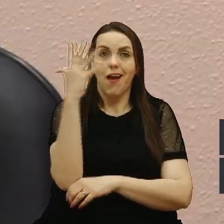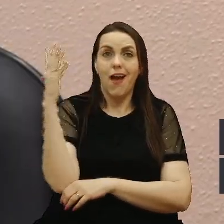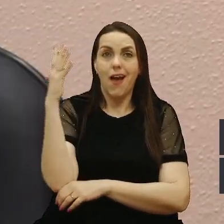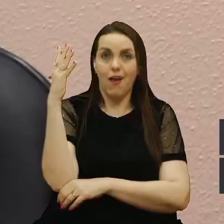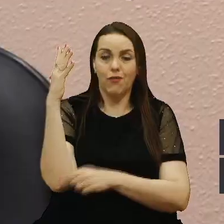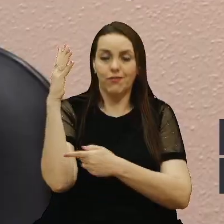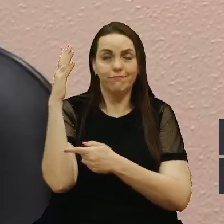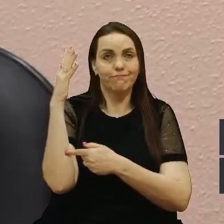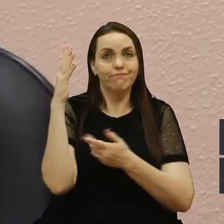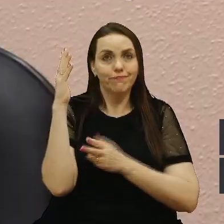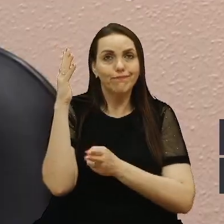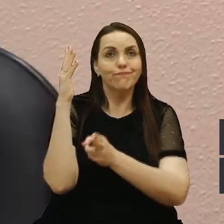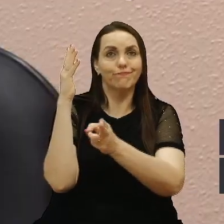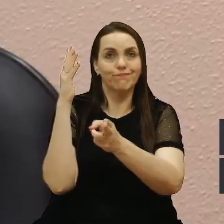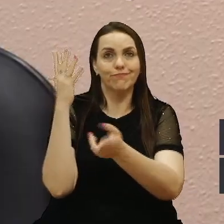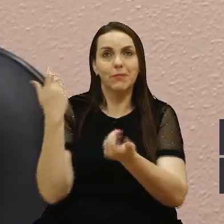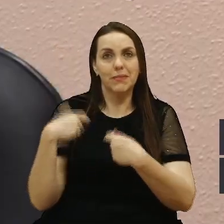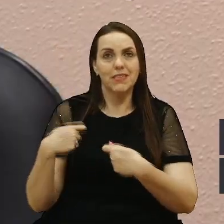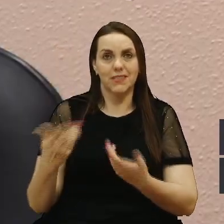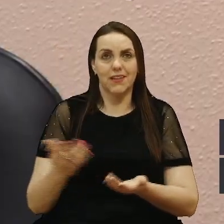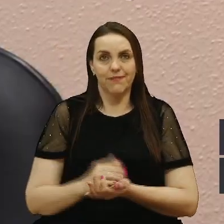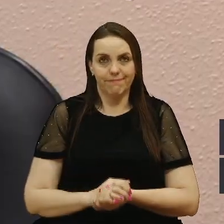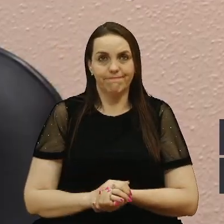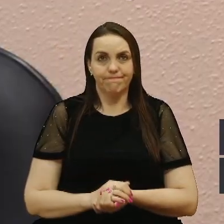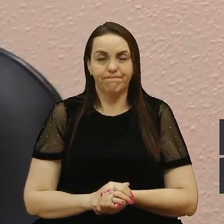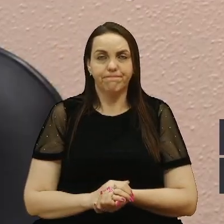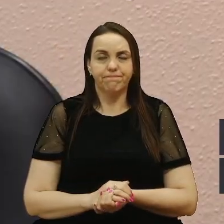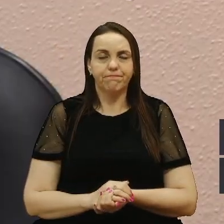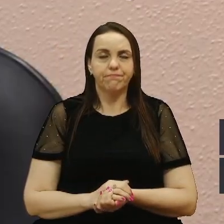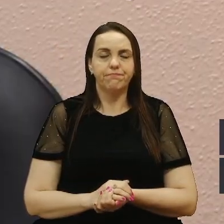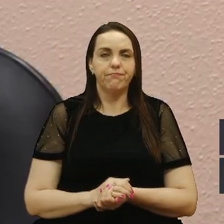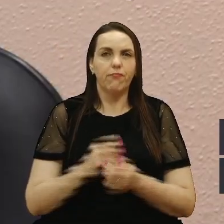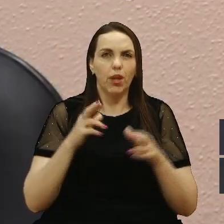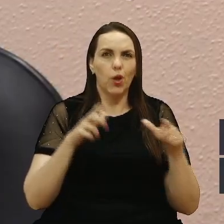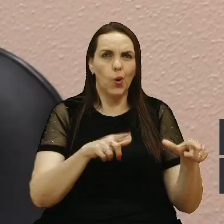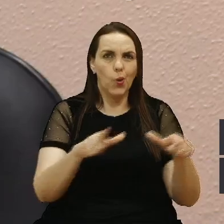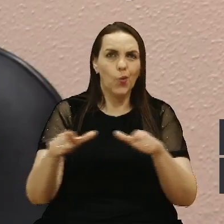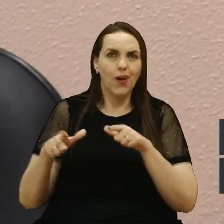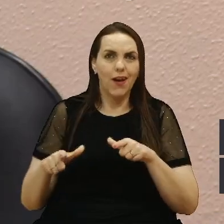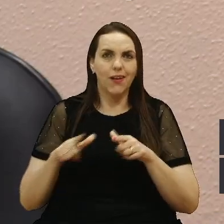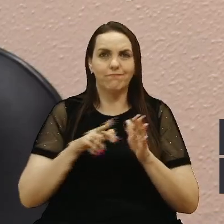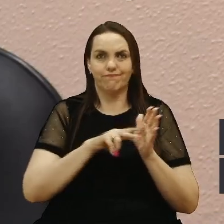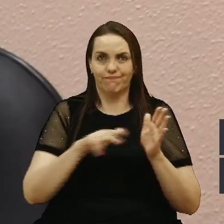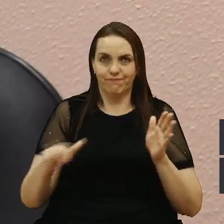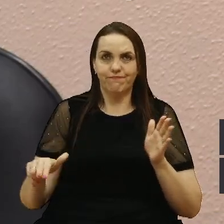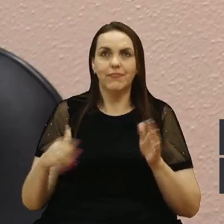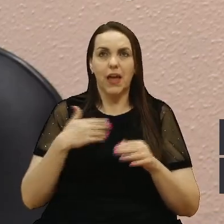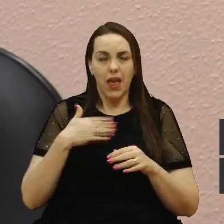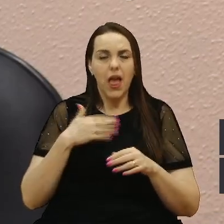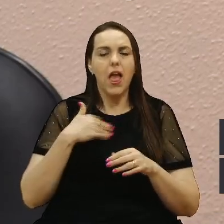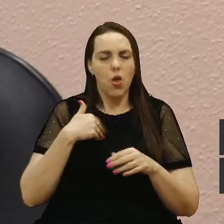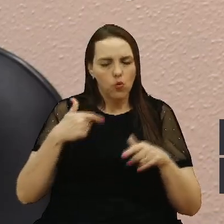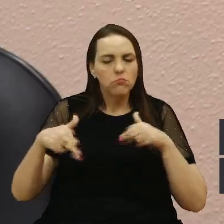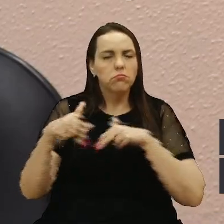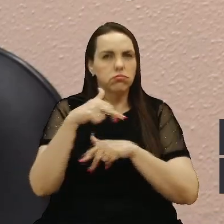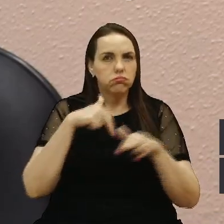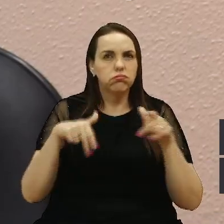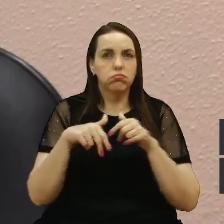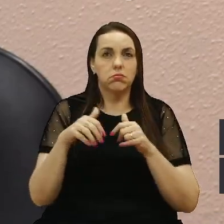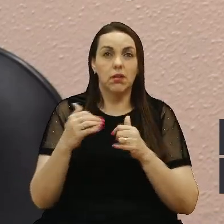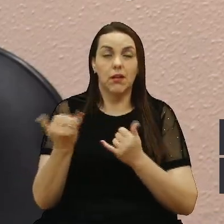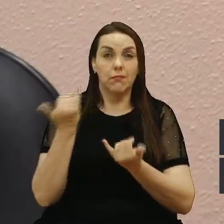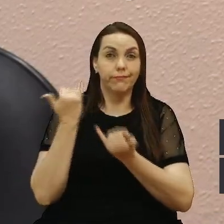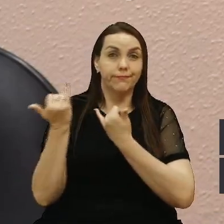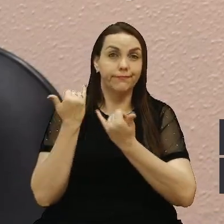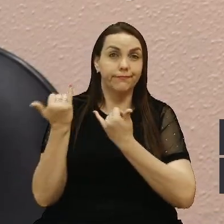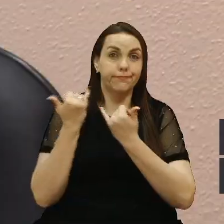deveriam ser. E em vários lugares, vereador Libardi, achei importante fazer essa fala, que tenho ido, transitado, tenho ouvido as preocupações das